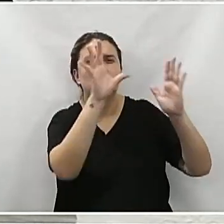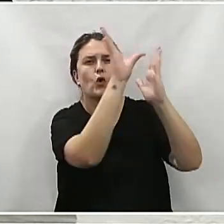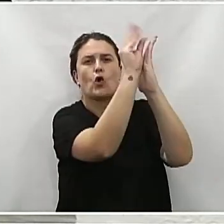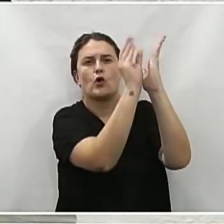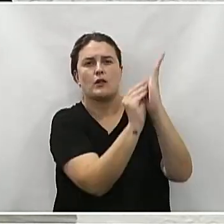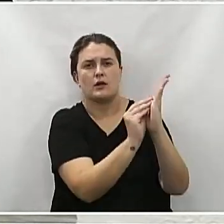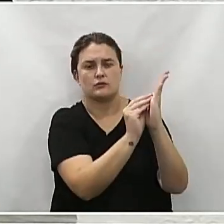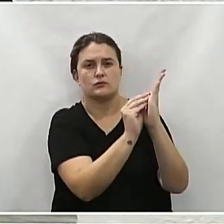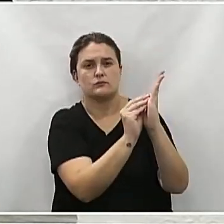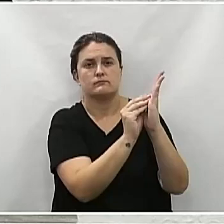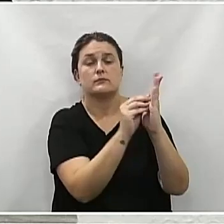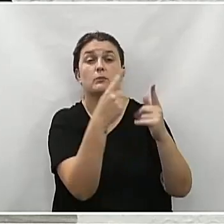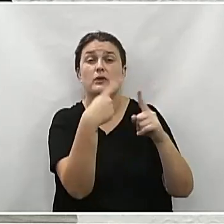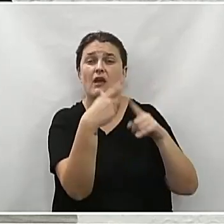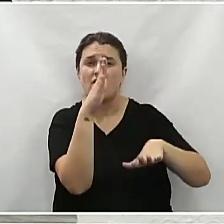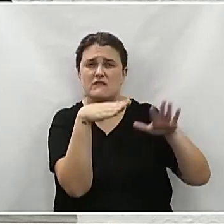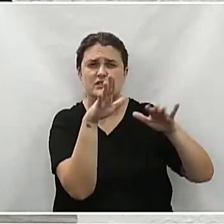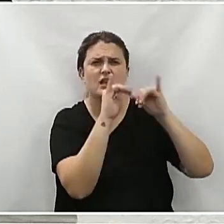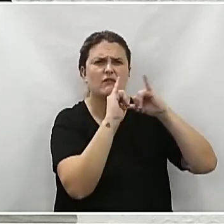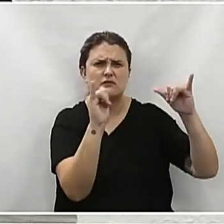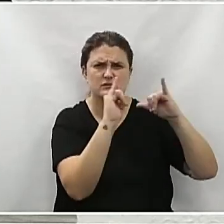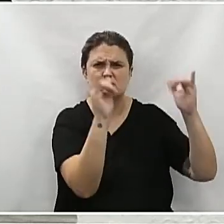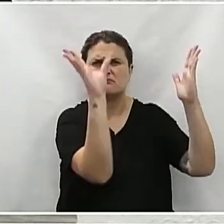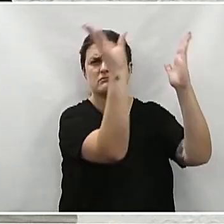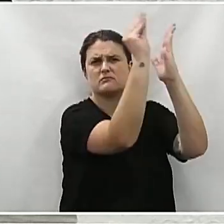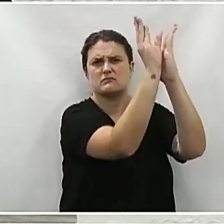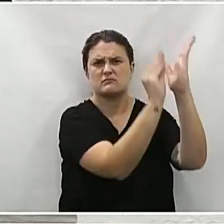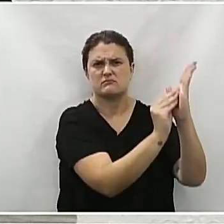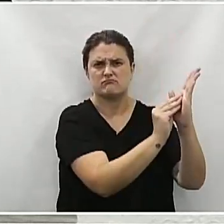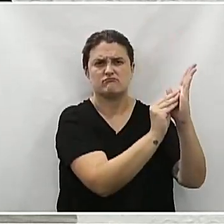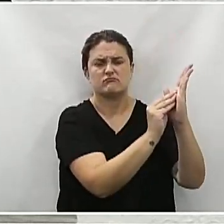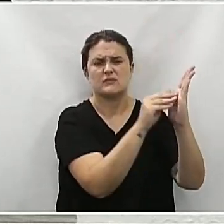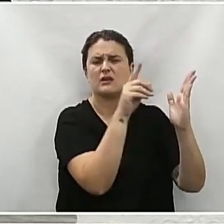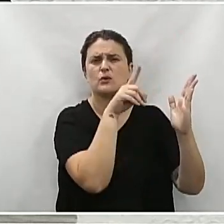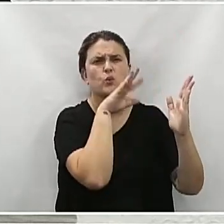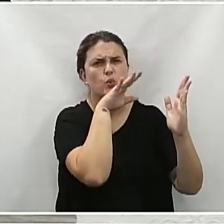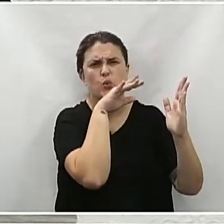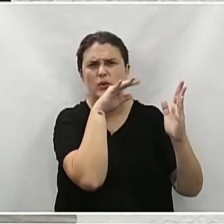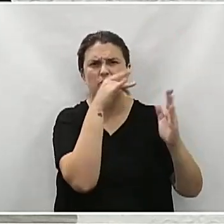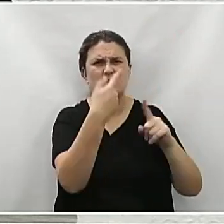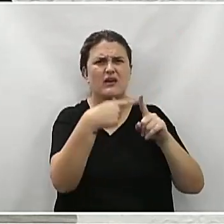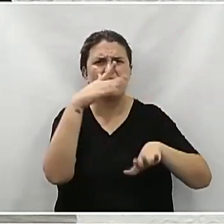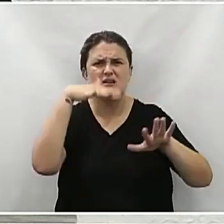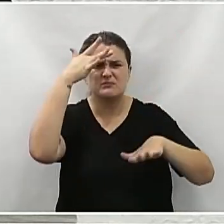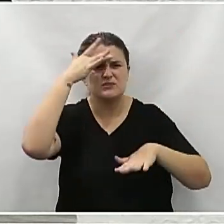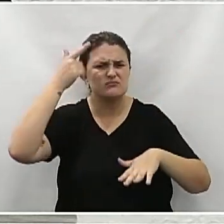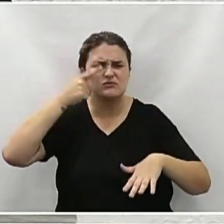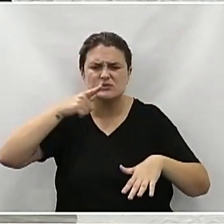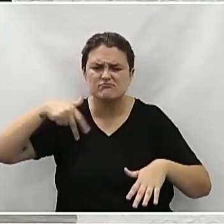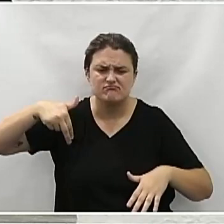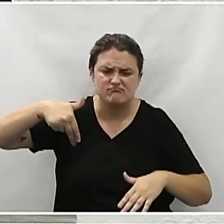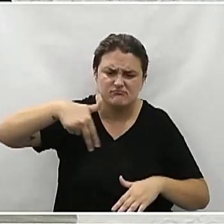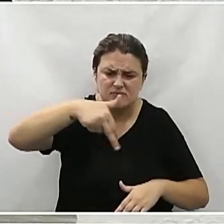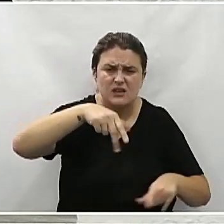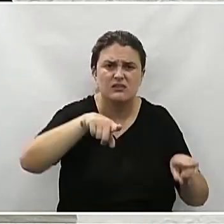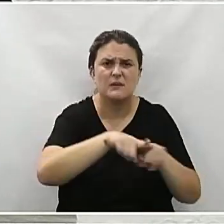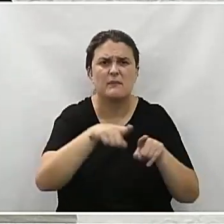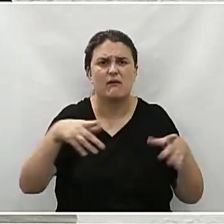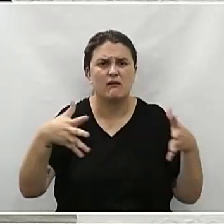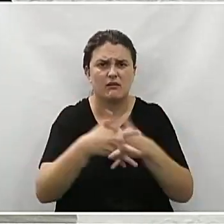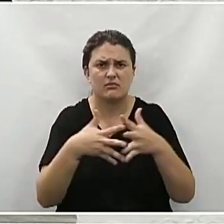espaços públicos. Muitos desses anúncios estão em locais que prejudicam a locomoção das pessoas e, ainda, alguns